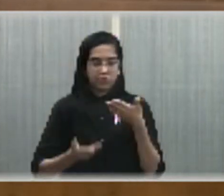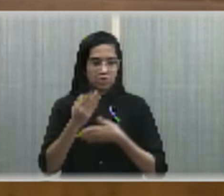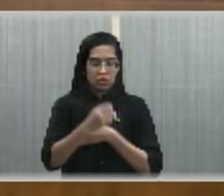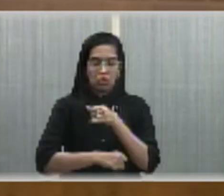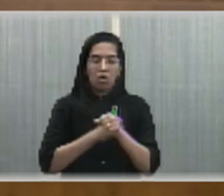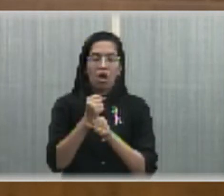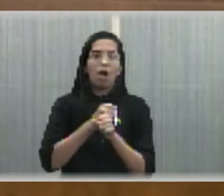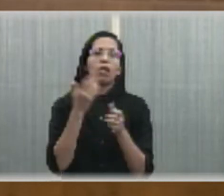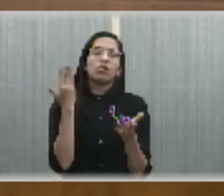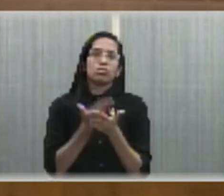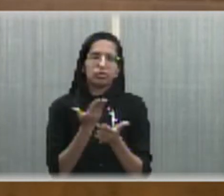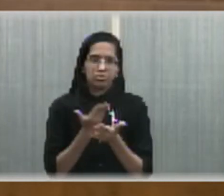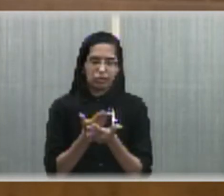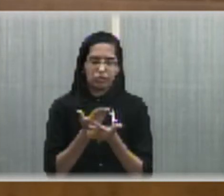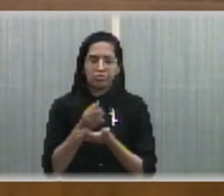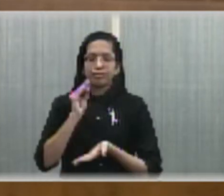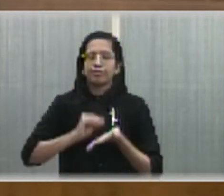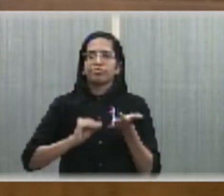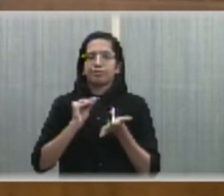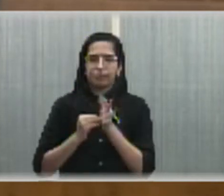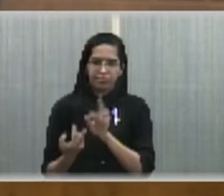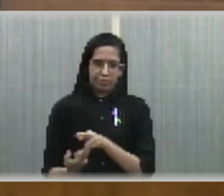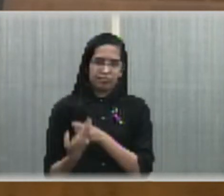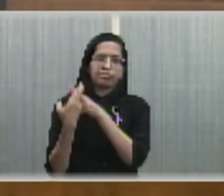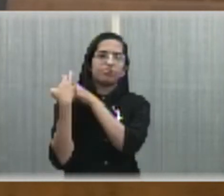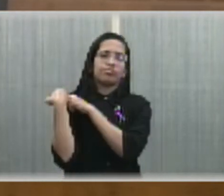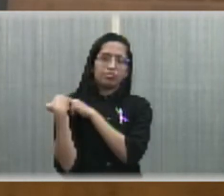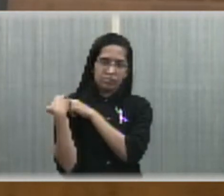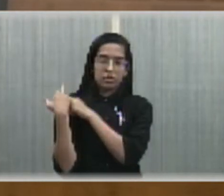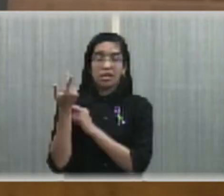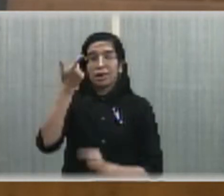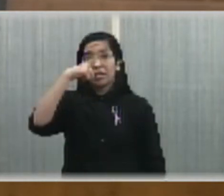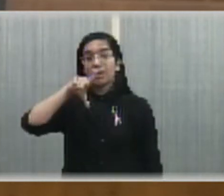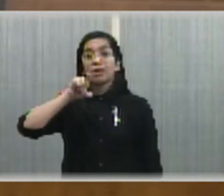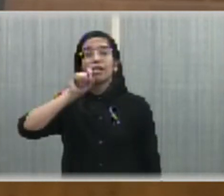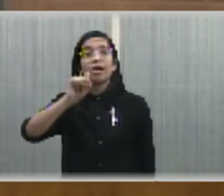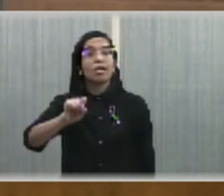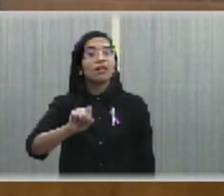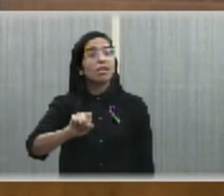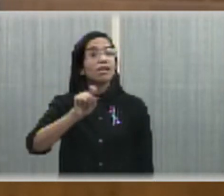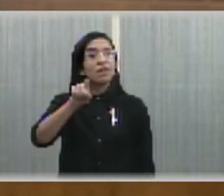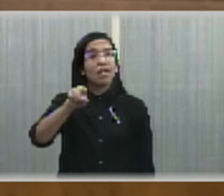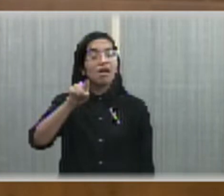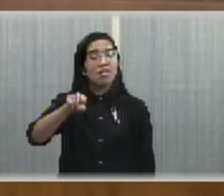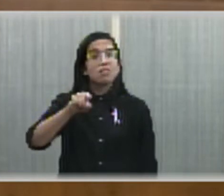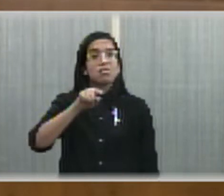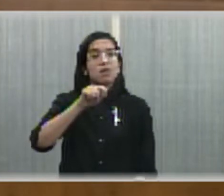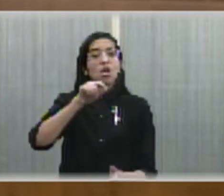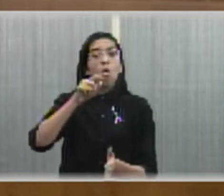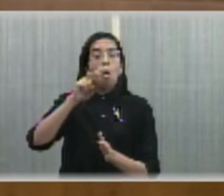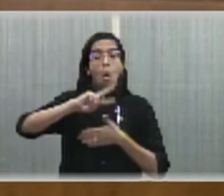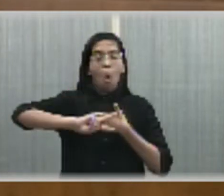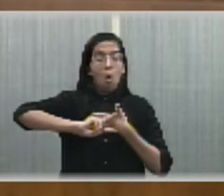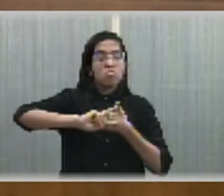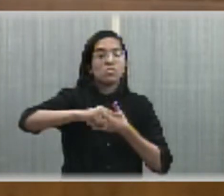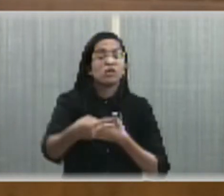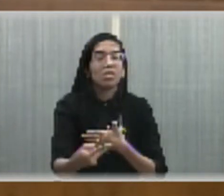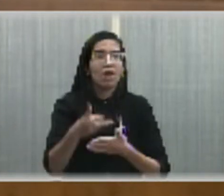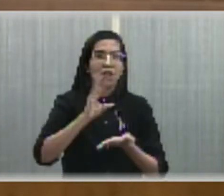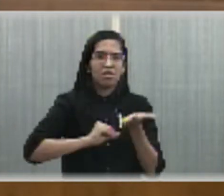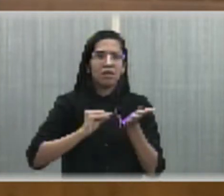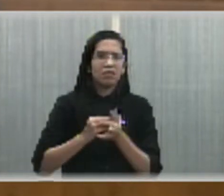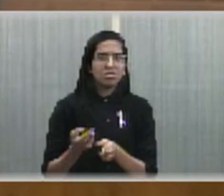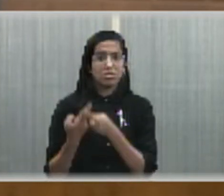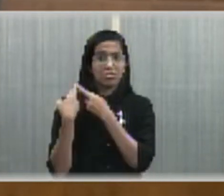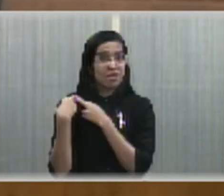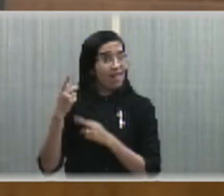Que irresponsabilidade do governo! Quem vai pagar esta irresponsabilidade? Isto é crime,